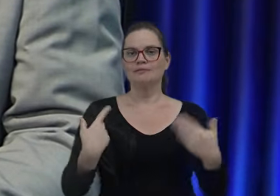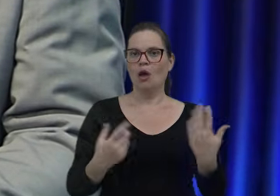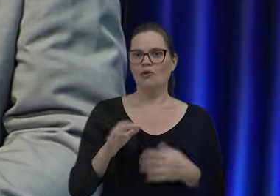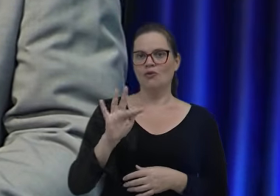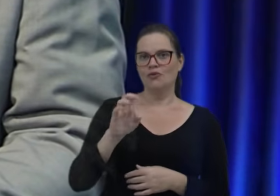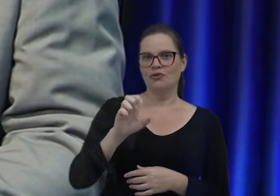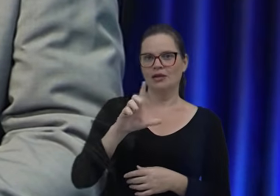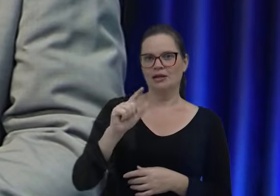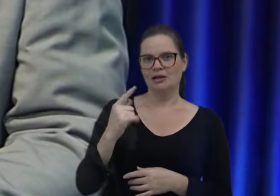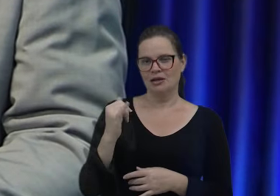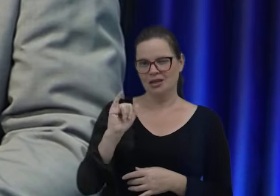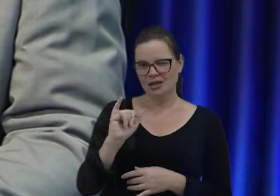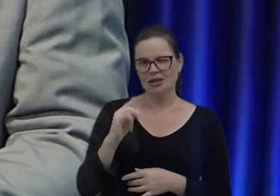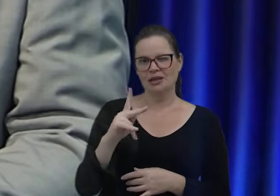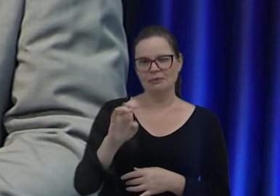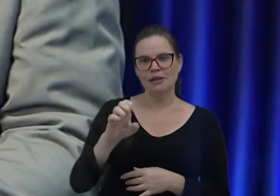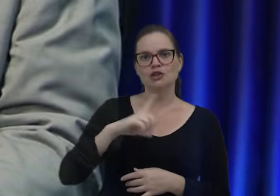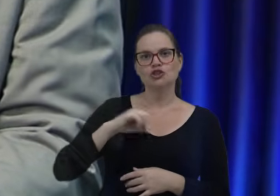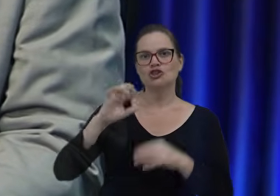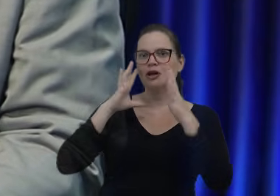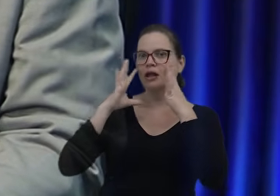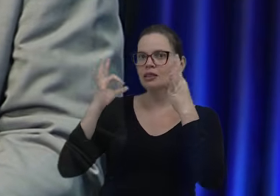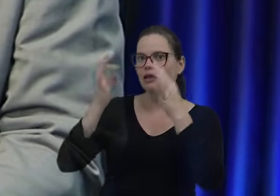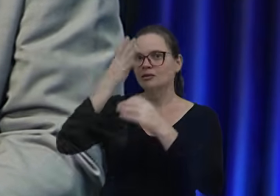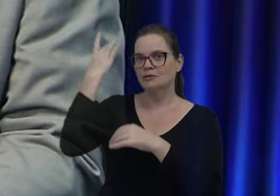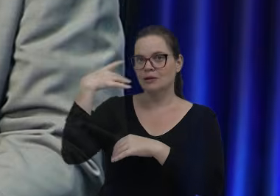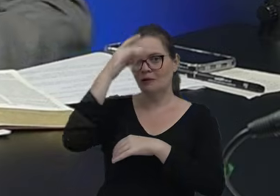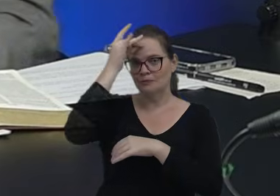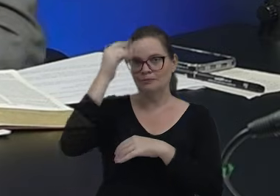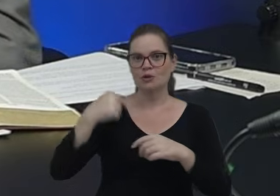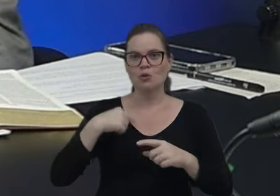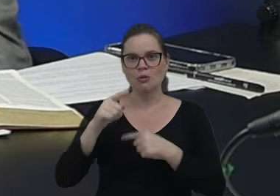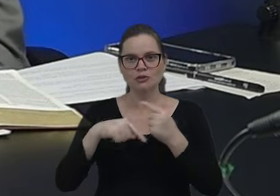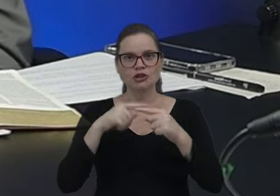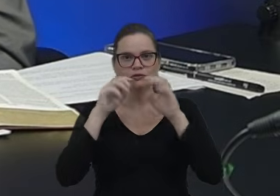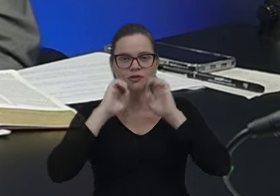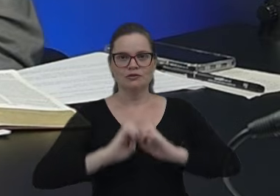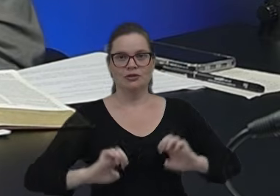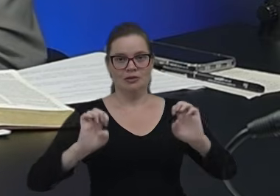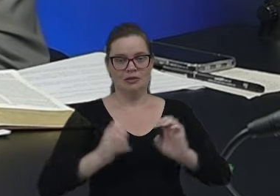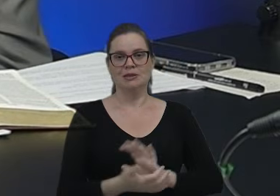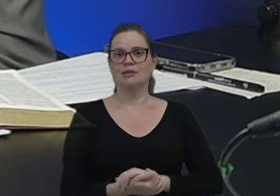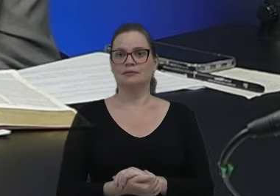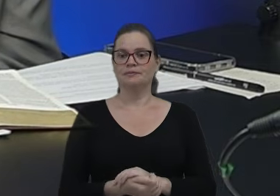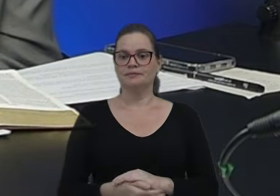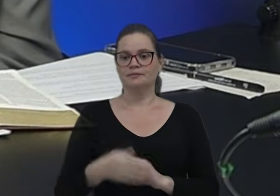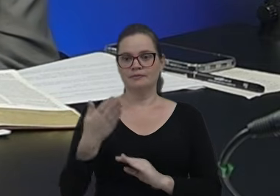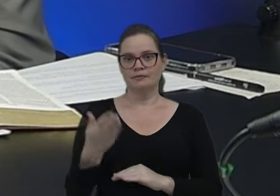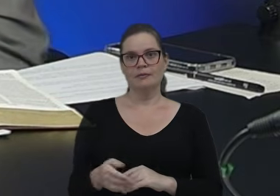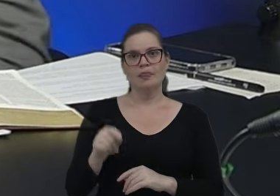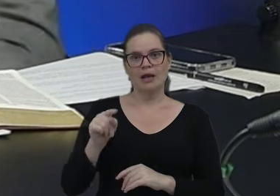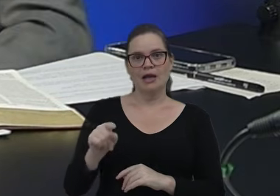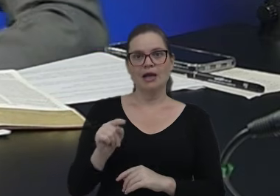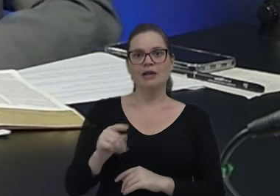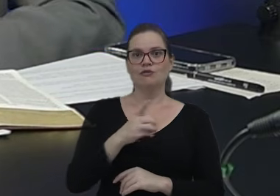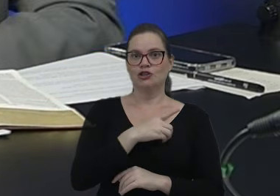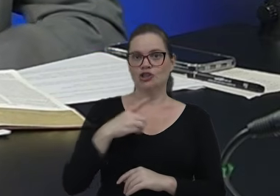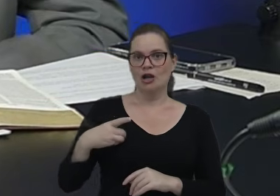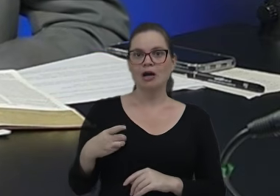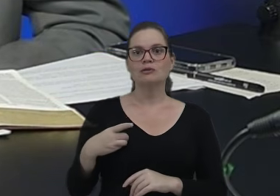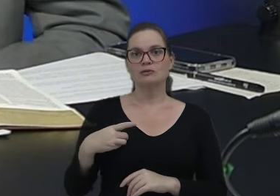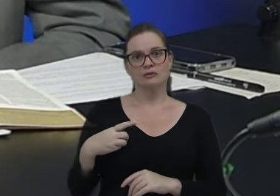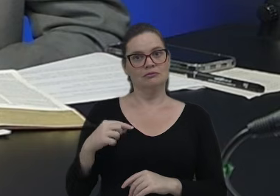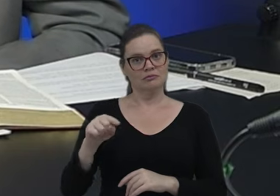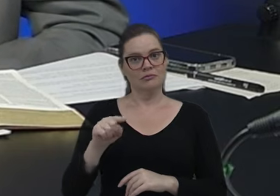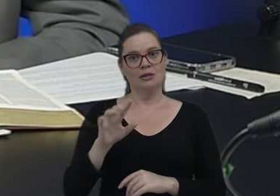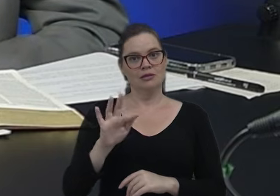nesse propósito de evangelização. Glória a Deus. É isso E mesmo. Filipe foi um dos diáconos levantados pelo Espírito Santo para